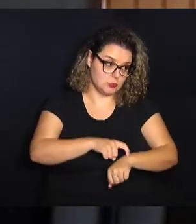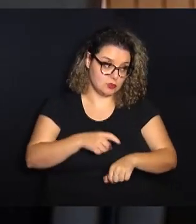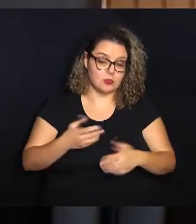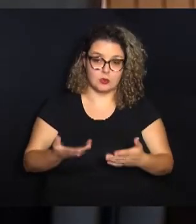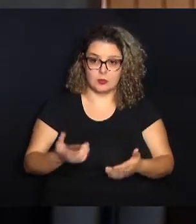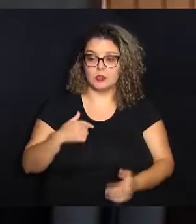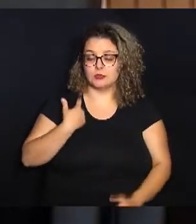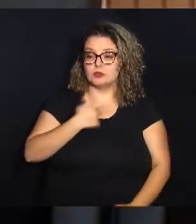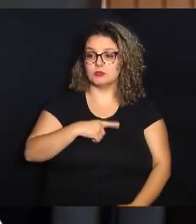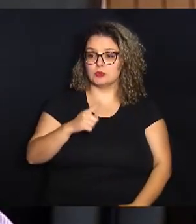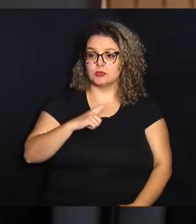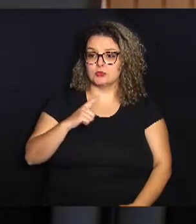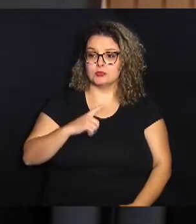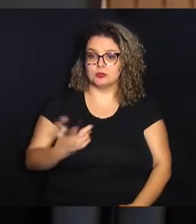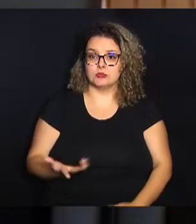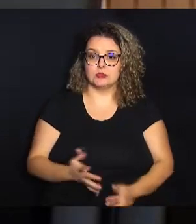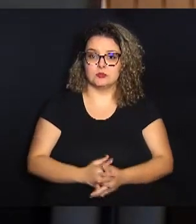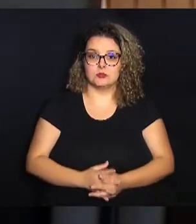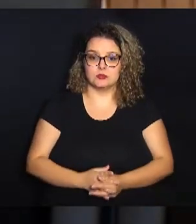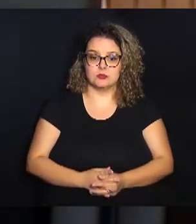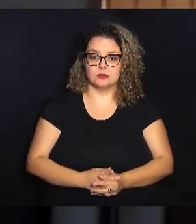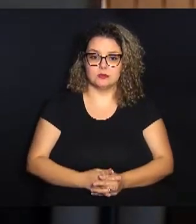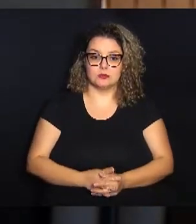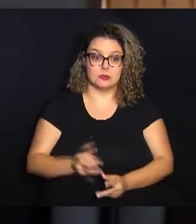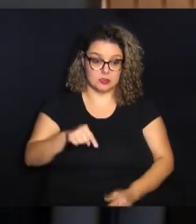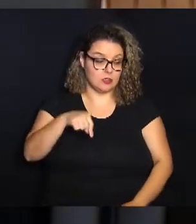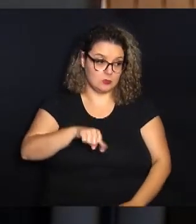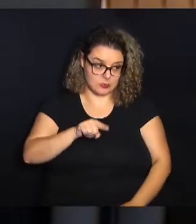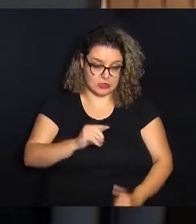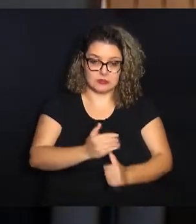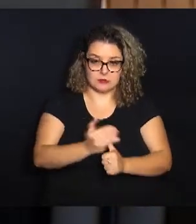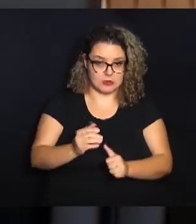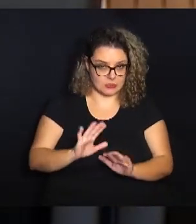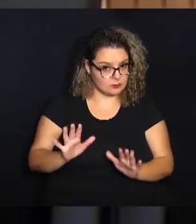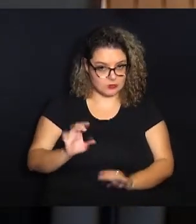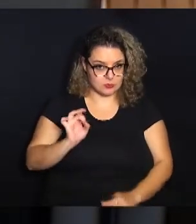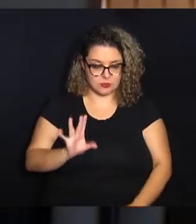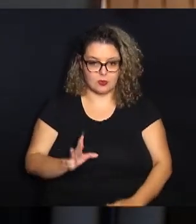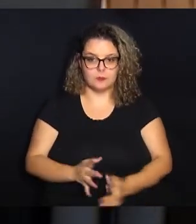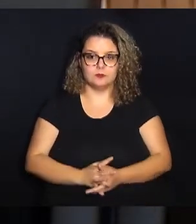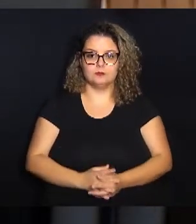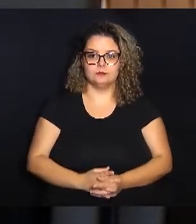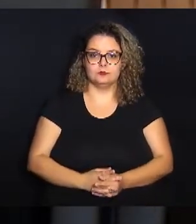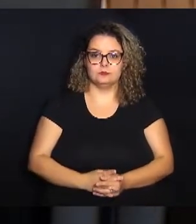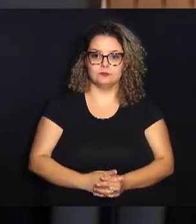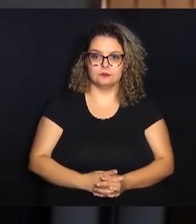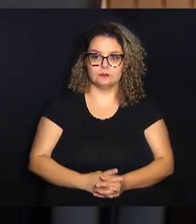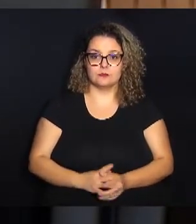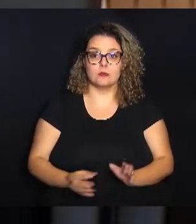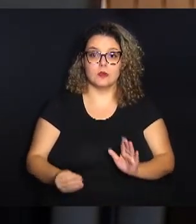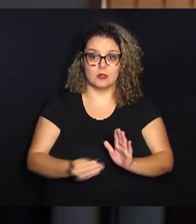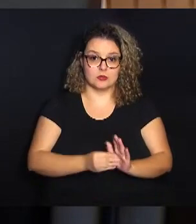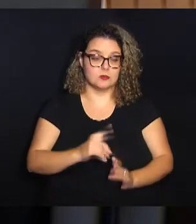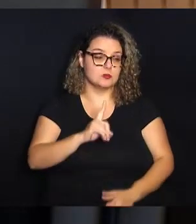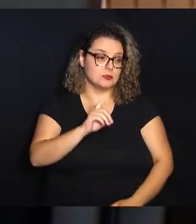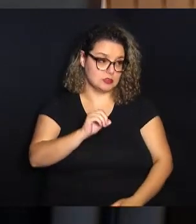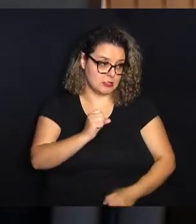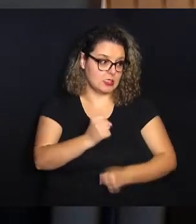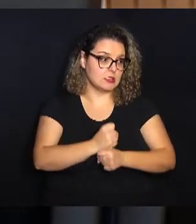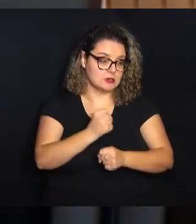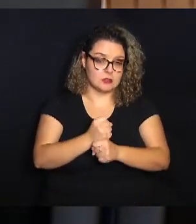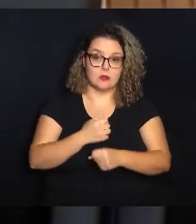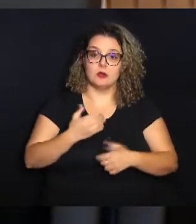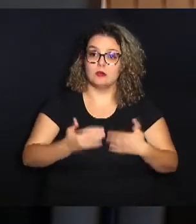nós temos, não desse mandato necessariamente, mas na última década nós estamos vivendo